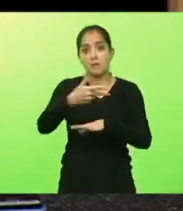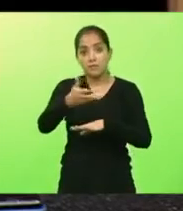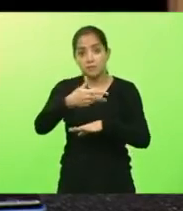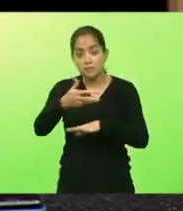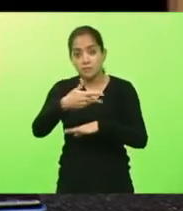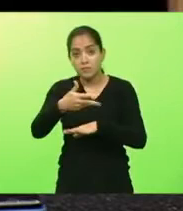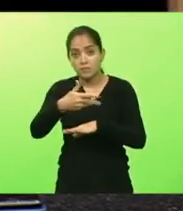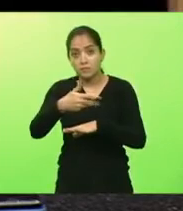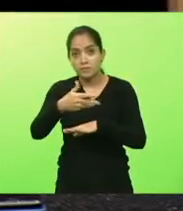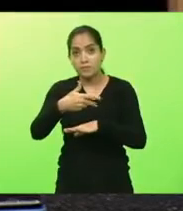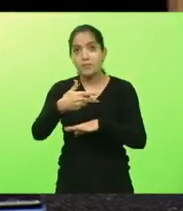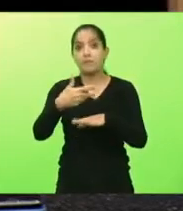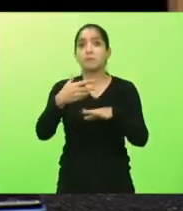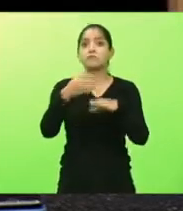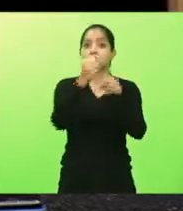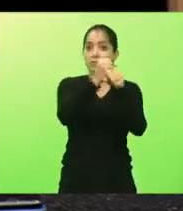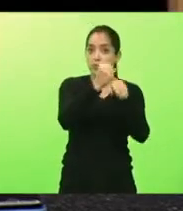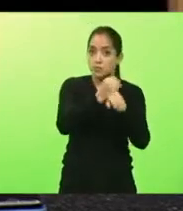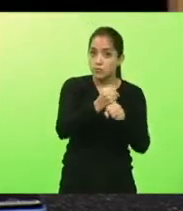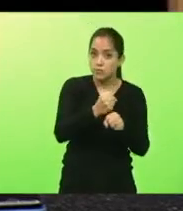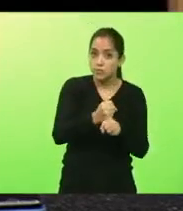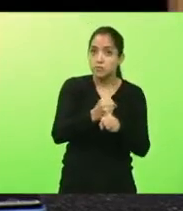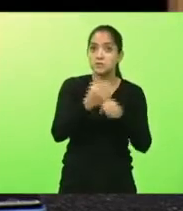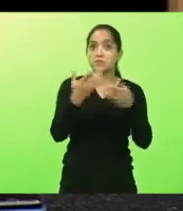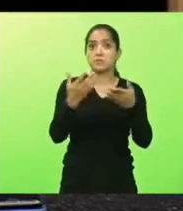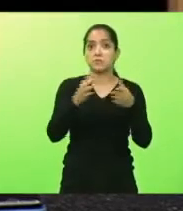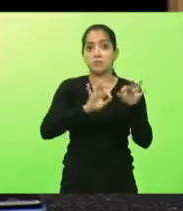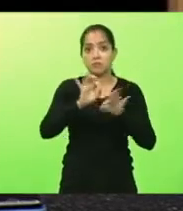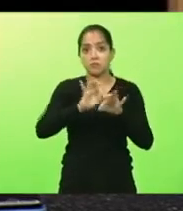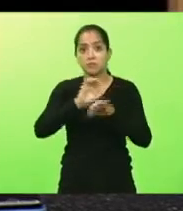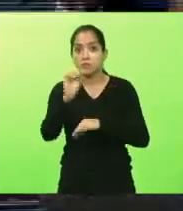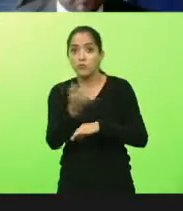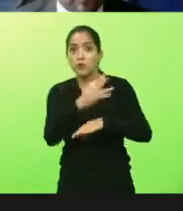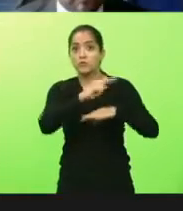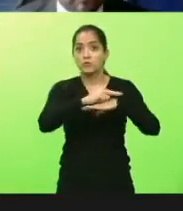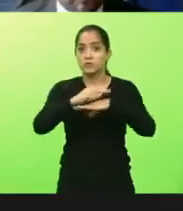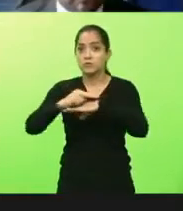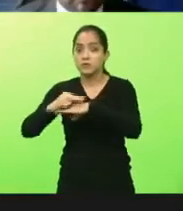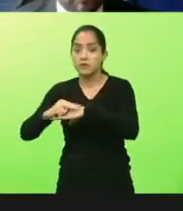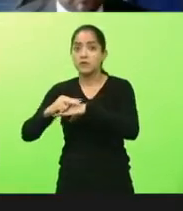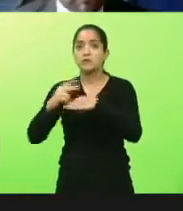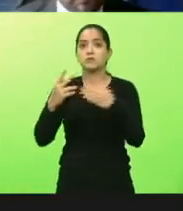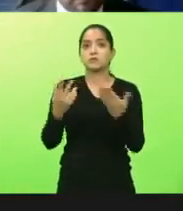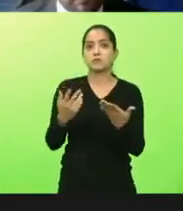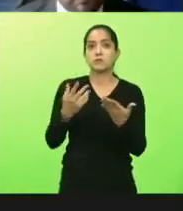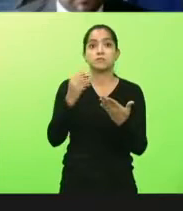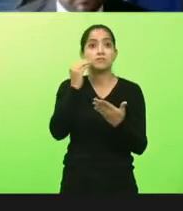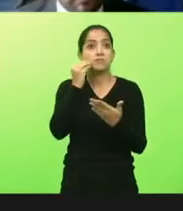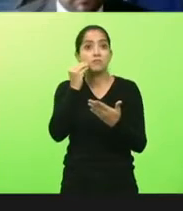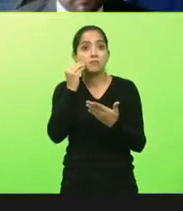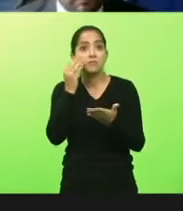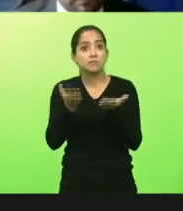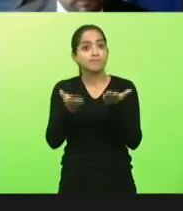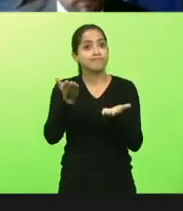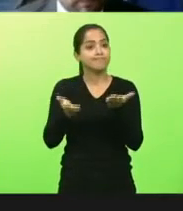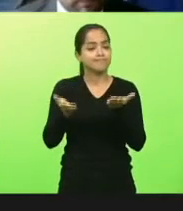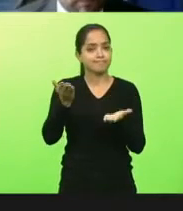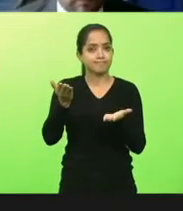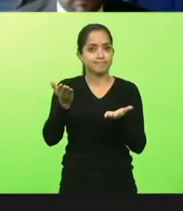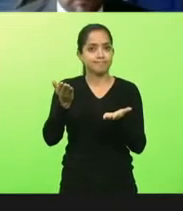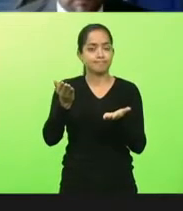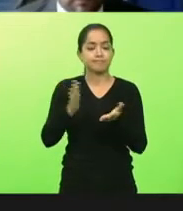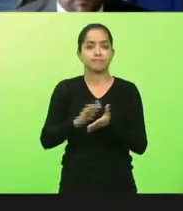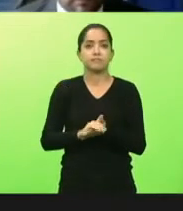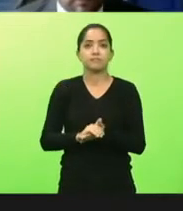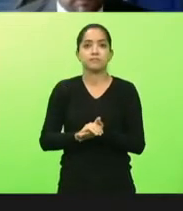celeridade na construção de leitos. Na verdade, não teria como ficar 4-5 meses as pessoas sem trabalharem. Nós tentamos achar esse equilíbrio. Então,